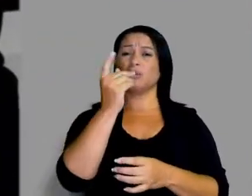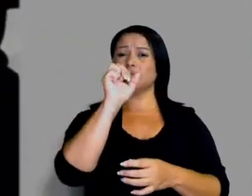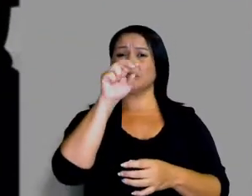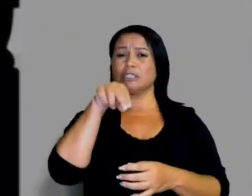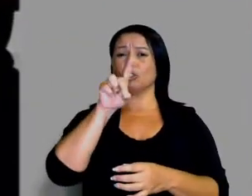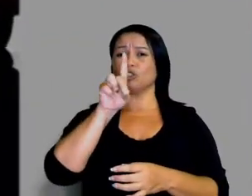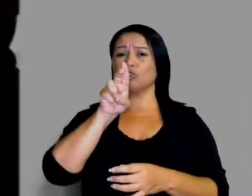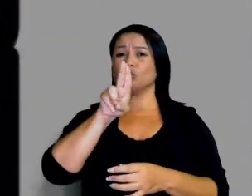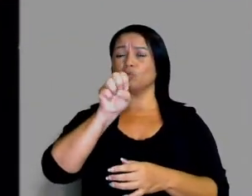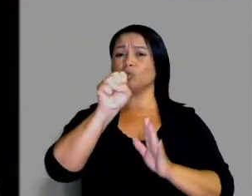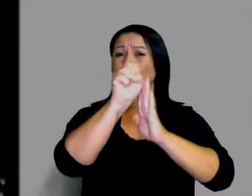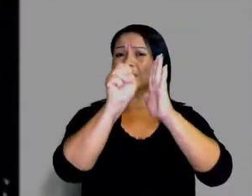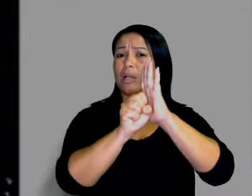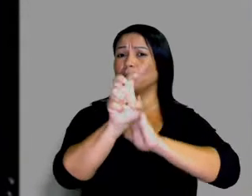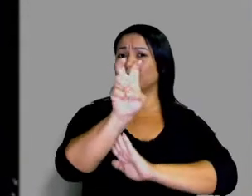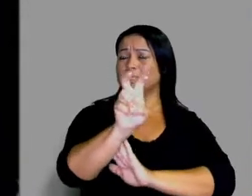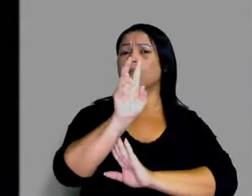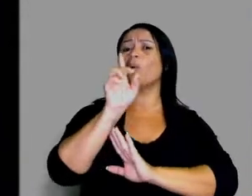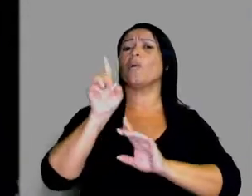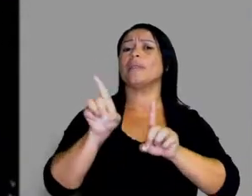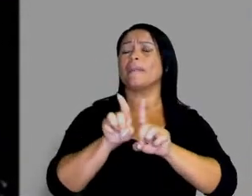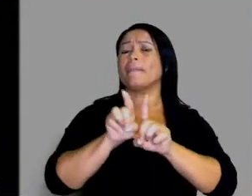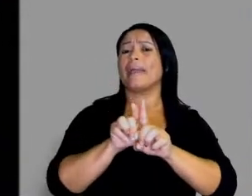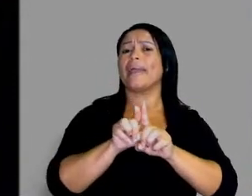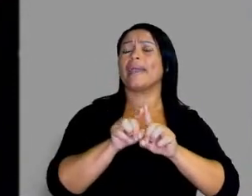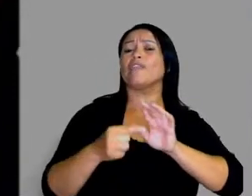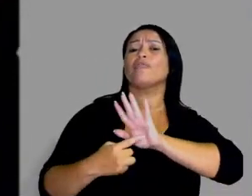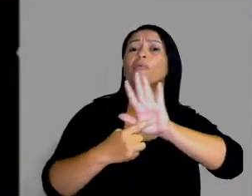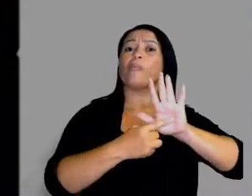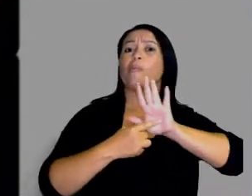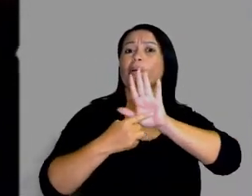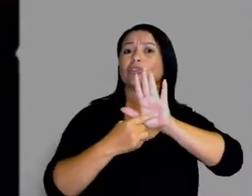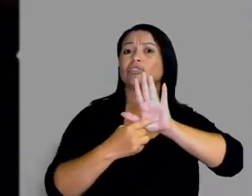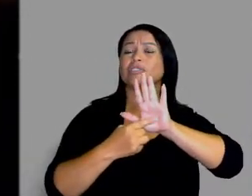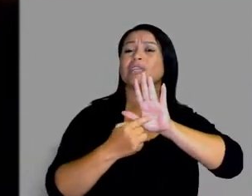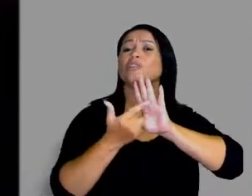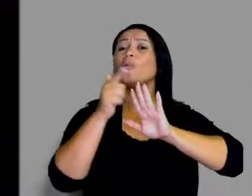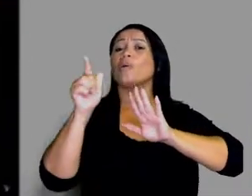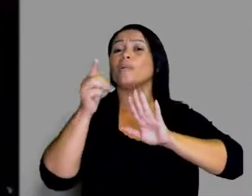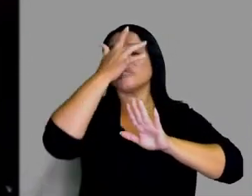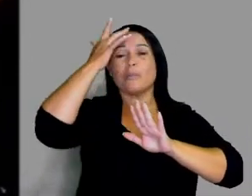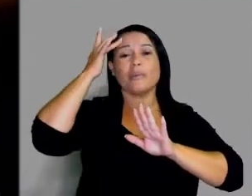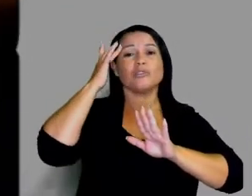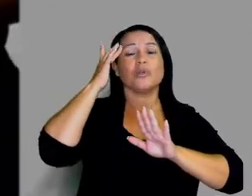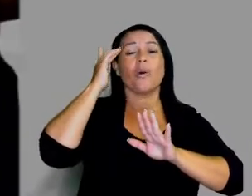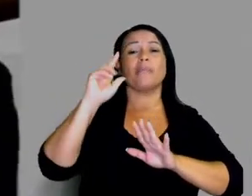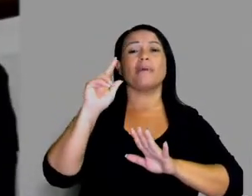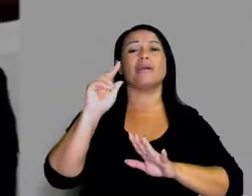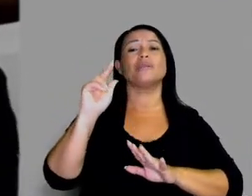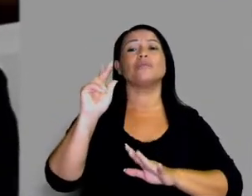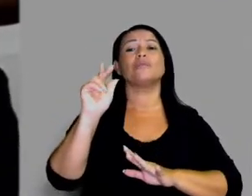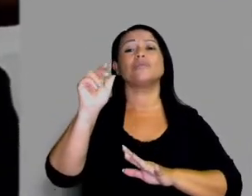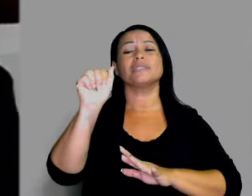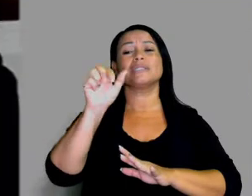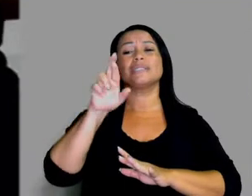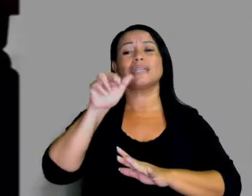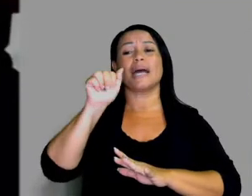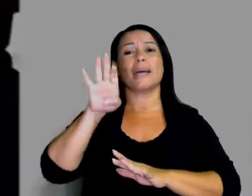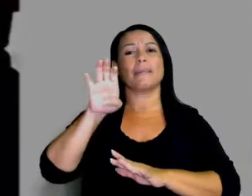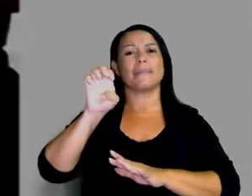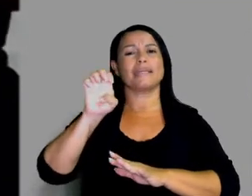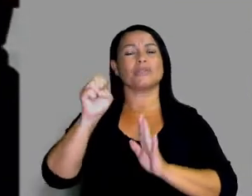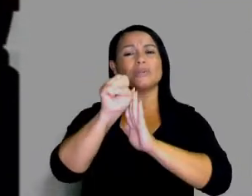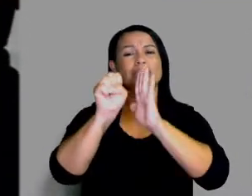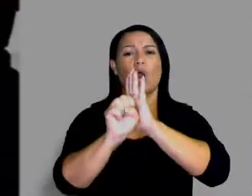no século V e divulgado no Ocidente pelos árabes no século VIII. Por isso, é também chamado